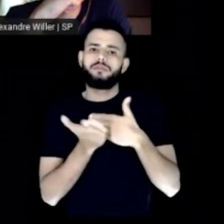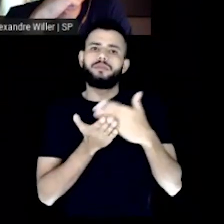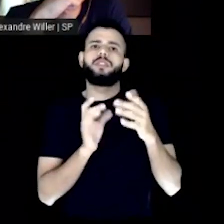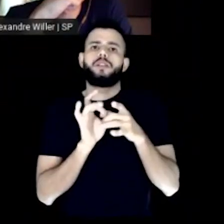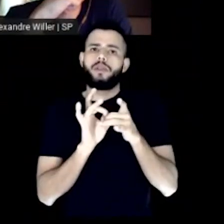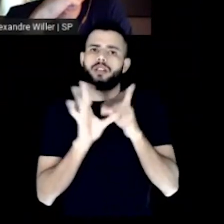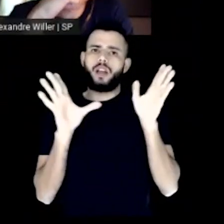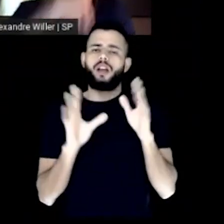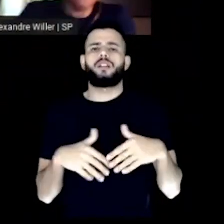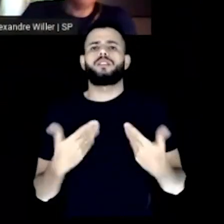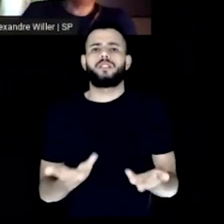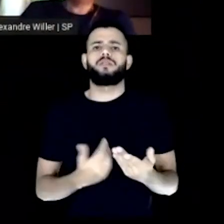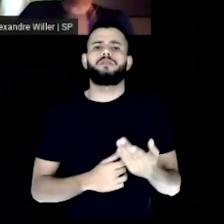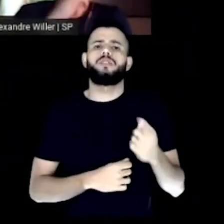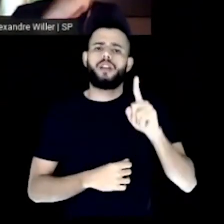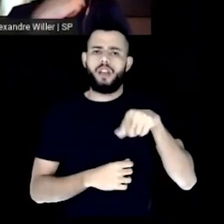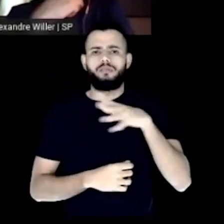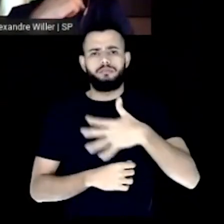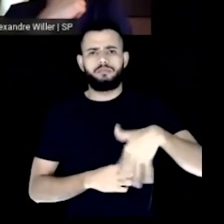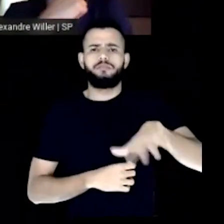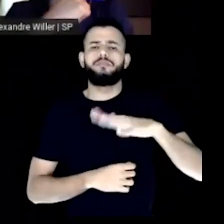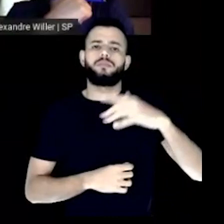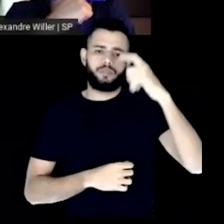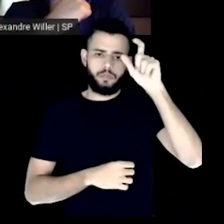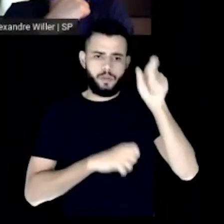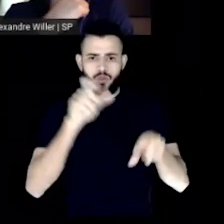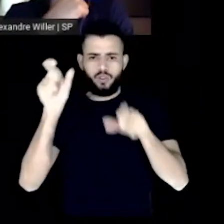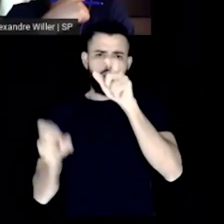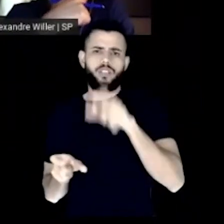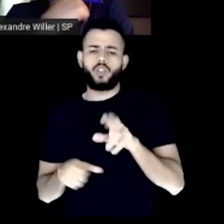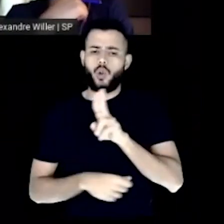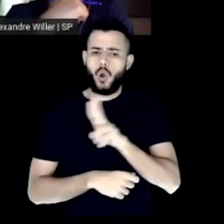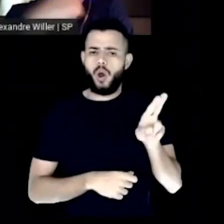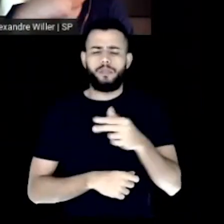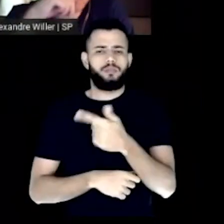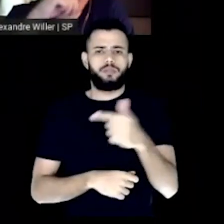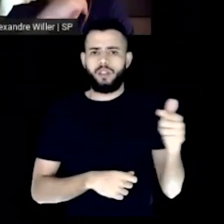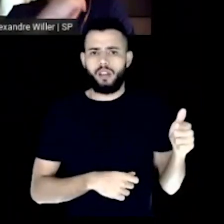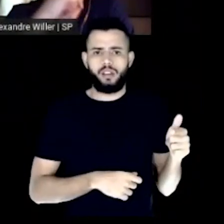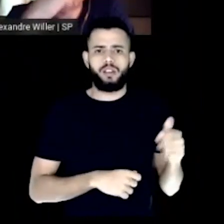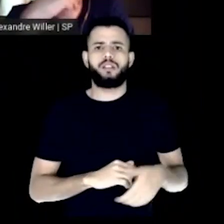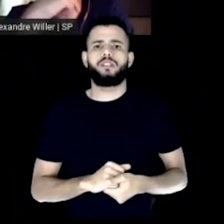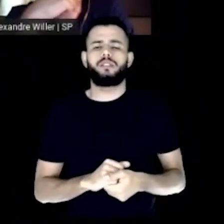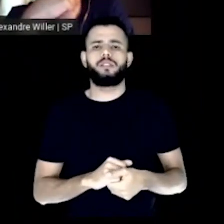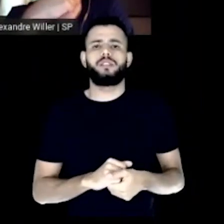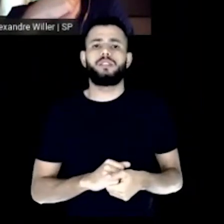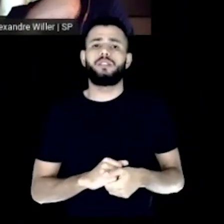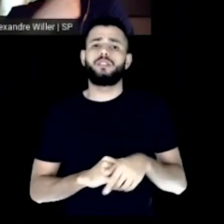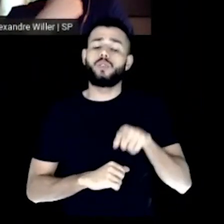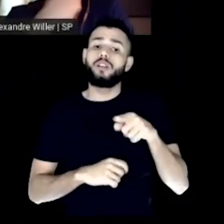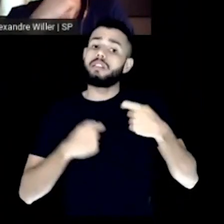mas também de libertar. E basicamente gira em torno, né, desse personagem que não tem um nome e